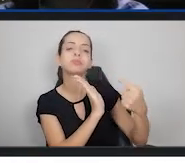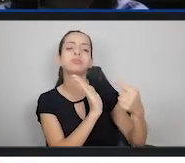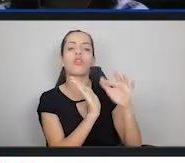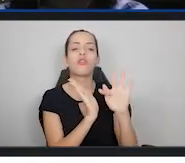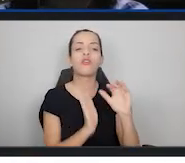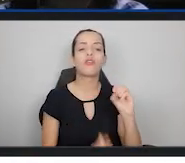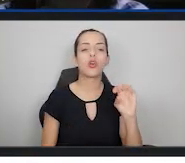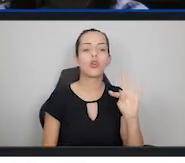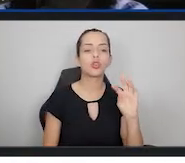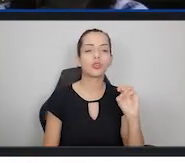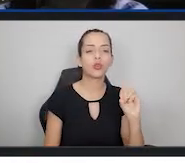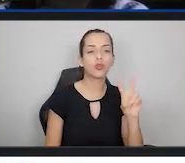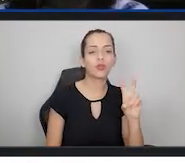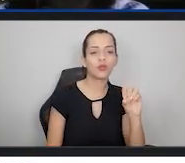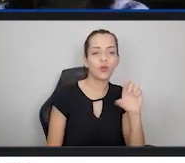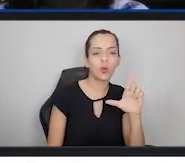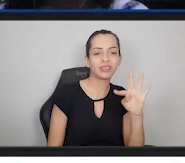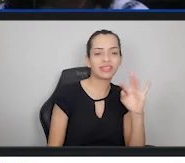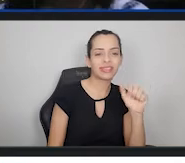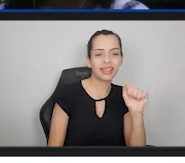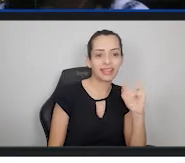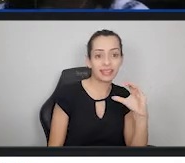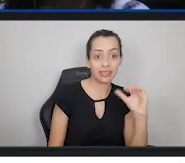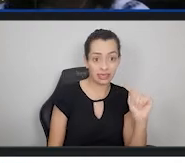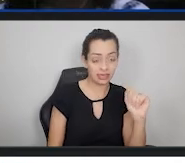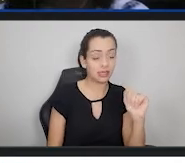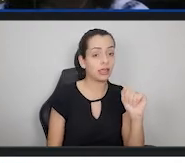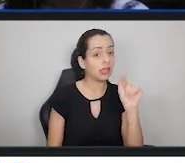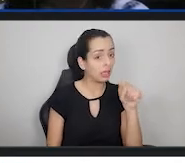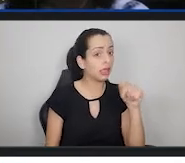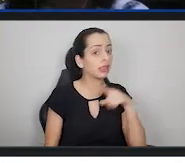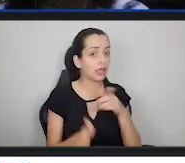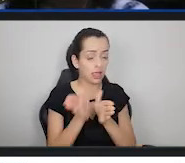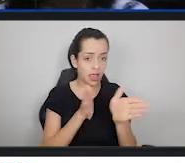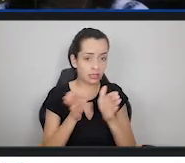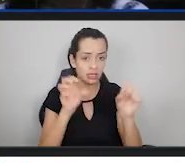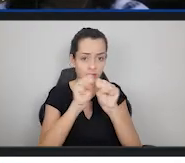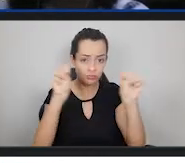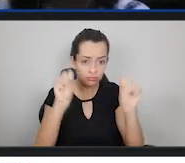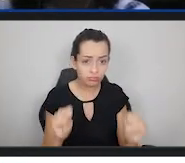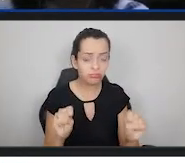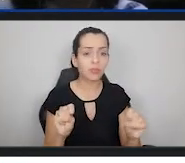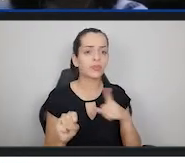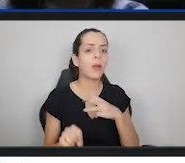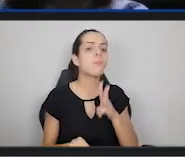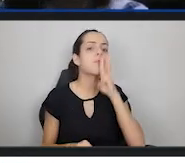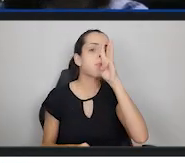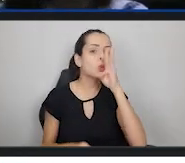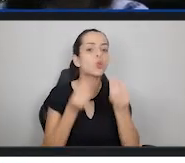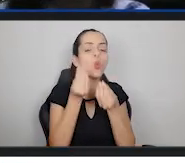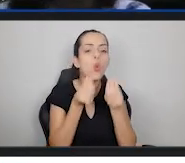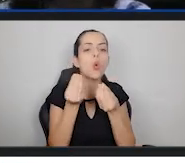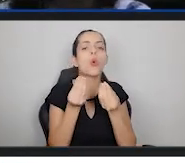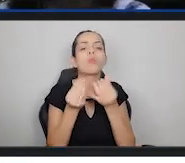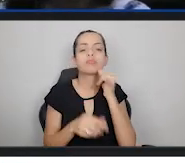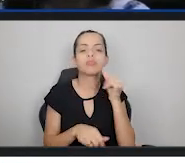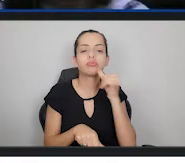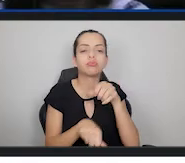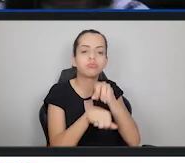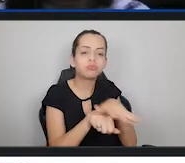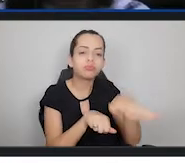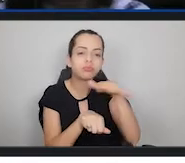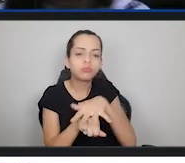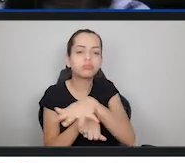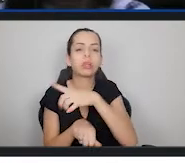geração fotovoltaica. Então, existe um módulo PRODIST para que se faça o acesso ao sistema de potência, né, ao sistema